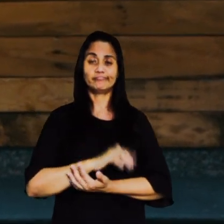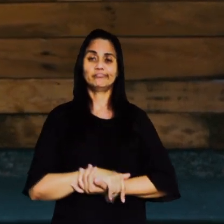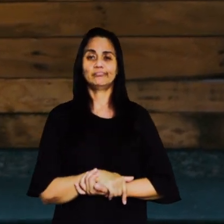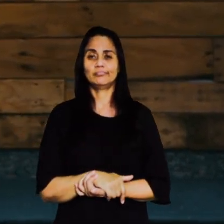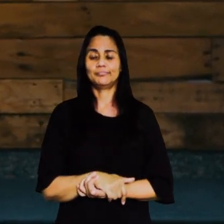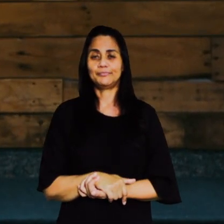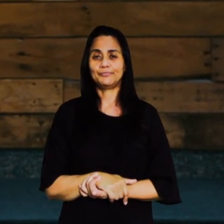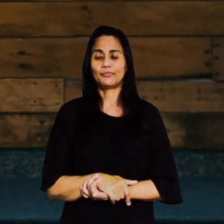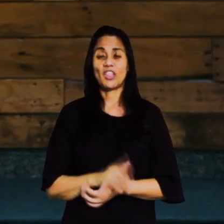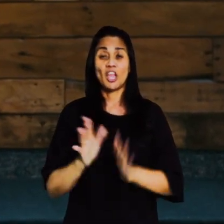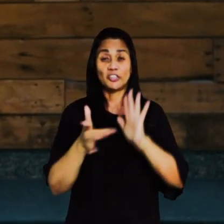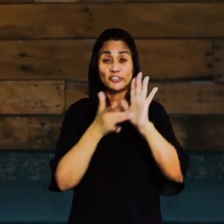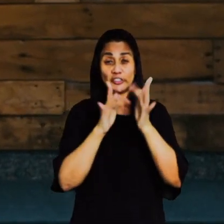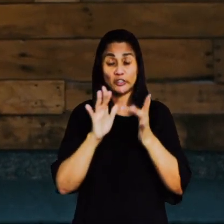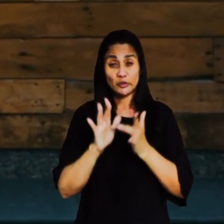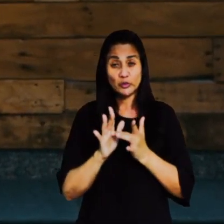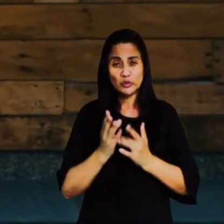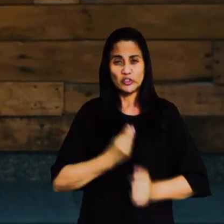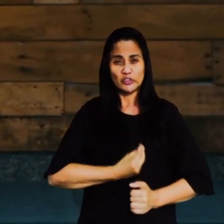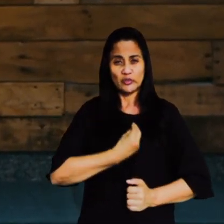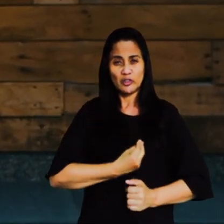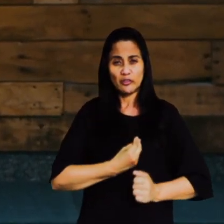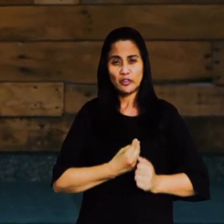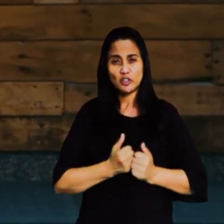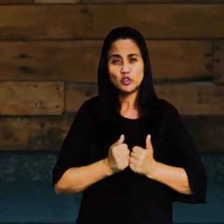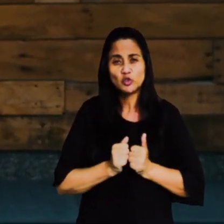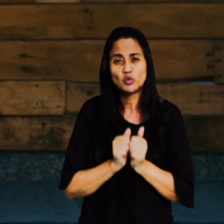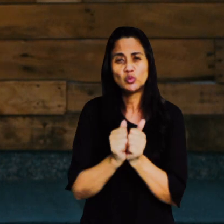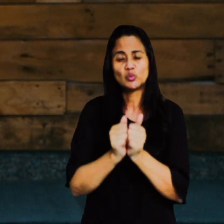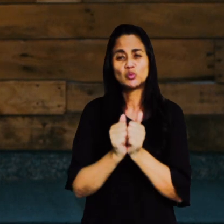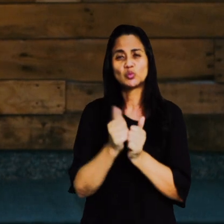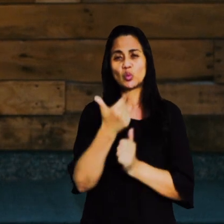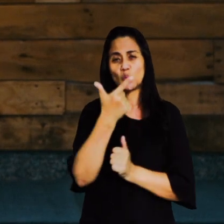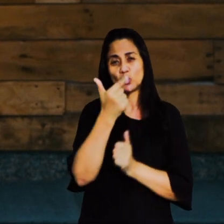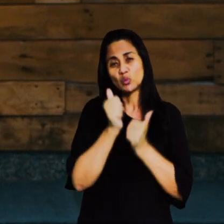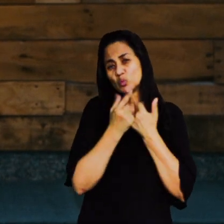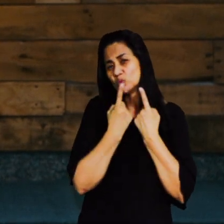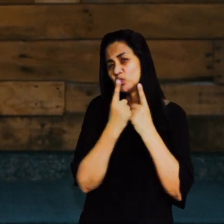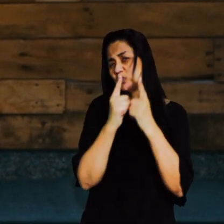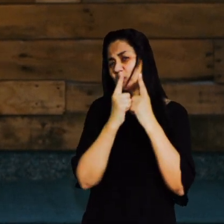Andou com 12 discípulos com falhas nesta terra.